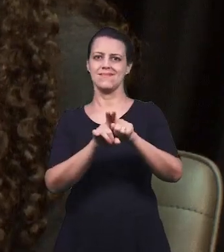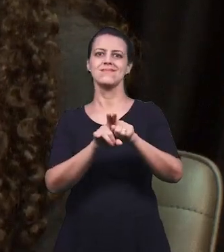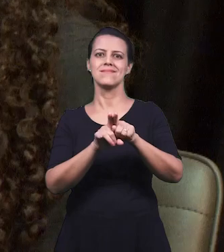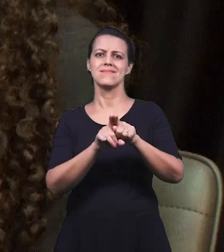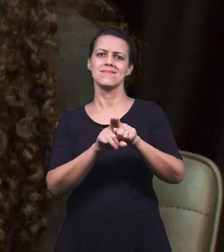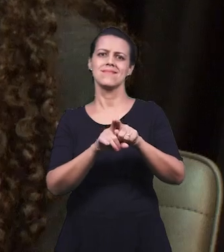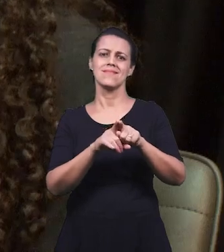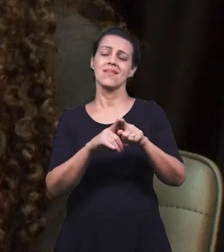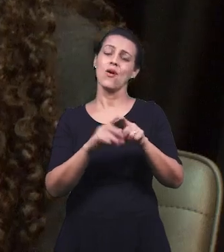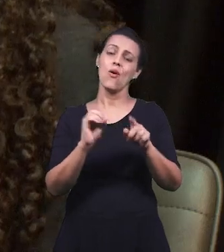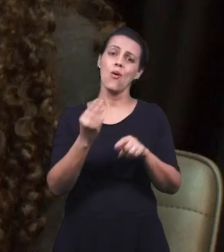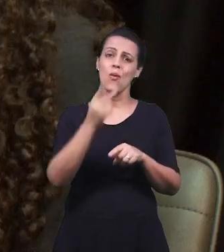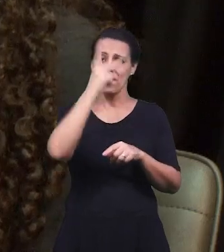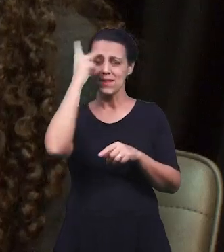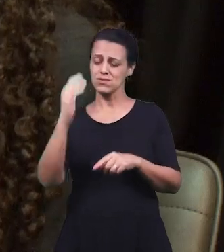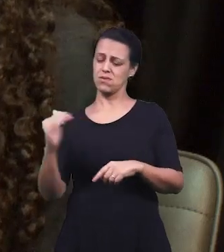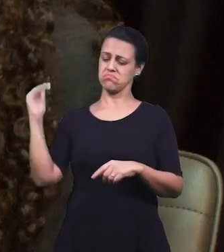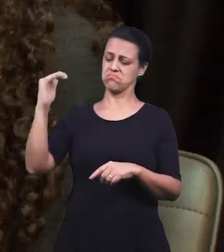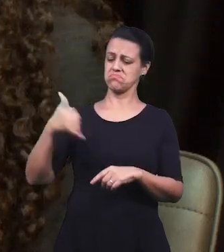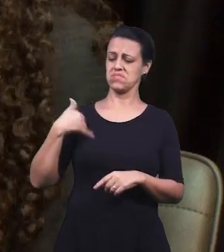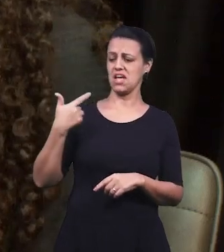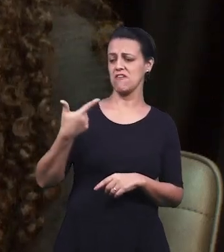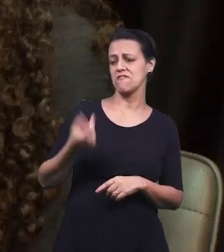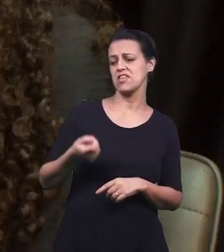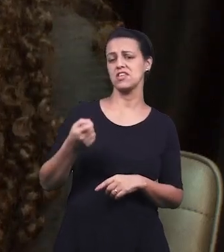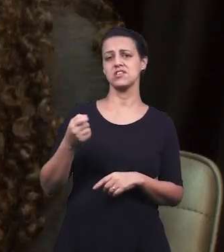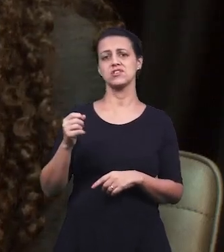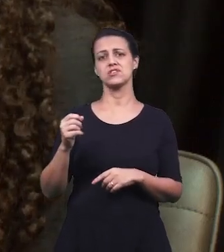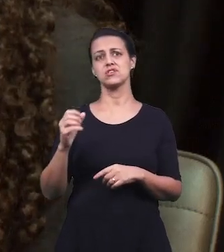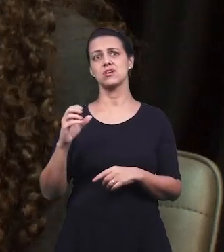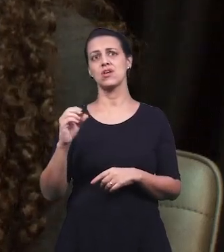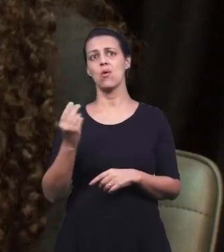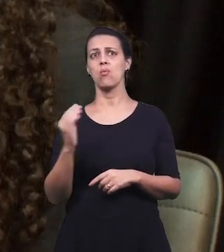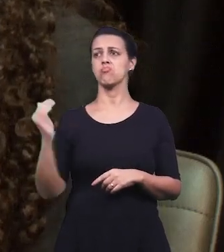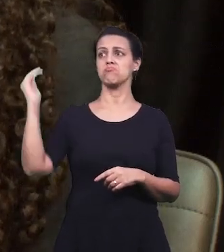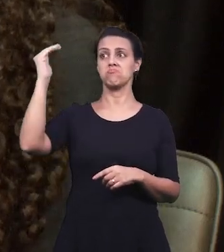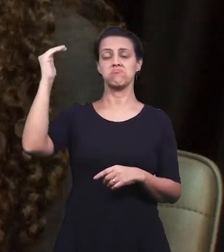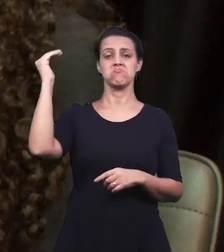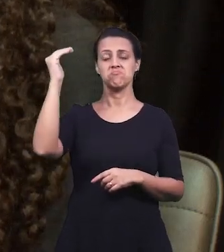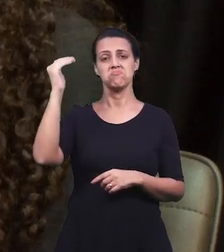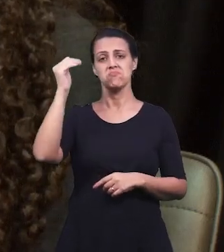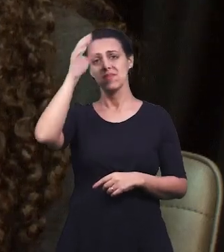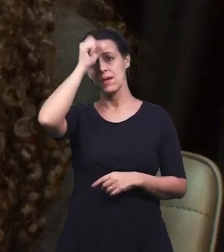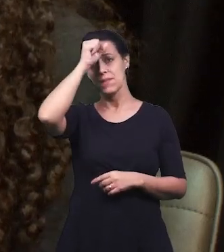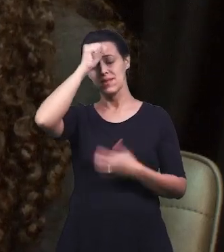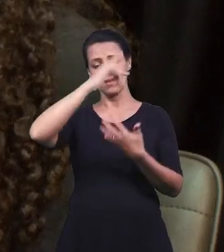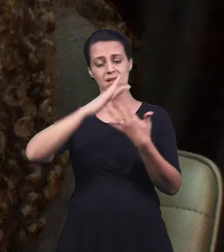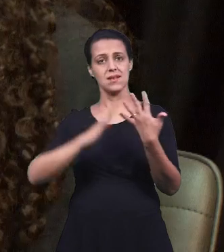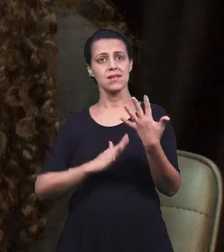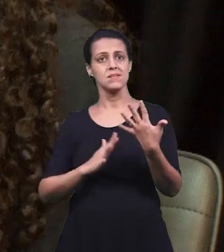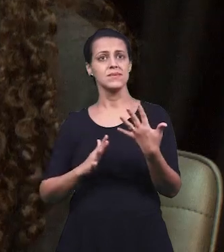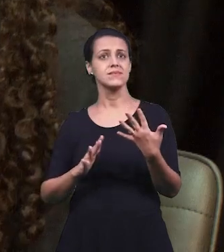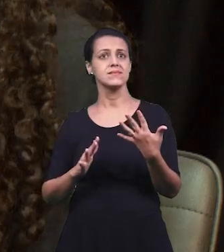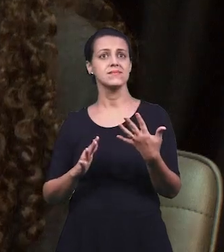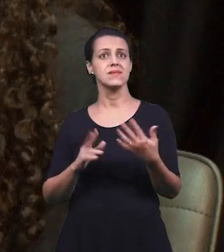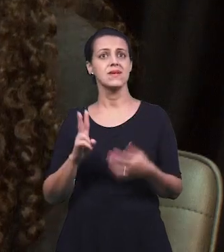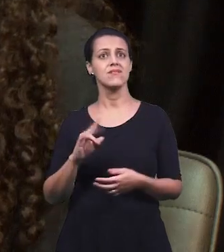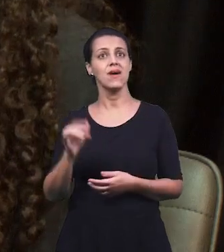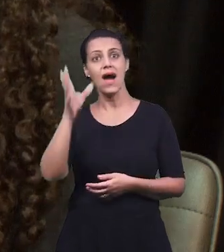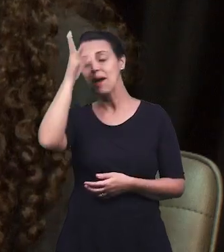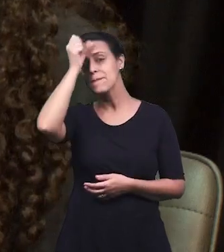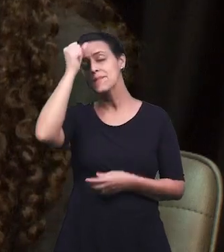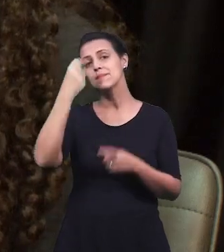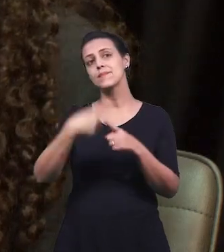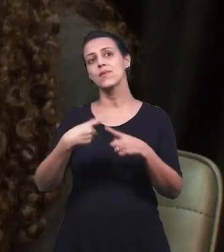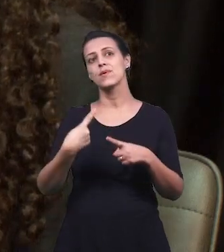velhos, né, depois de 20 anos ou tá, né, ou que aprendeu a própria Libras, né, trazendo para aqui, então ela vai aprender, porque